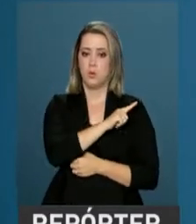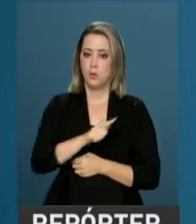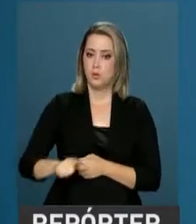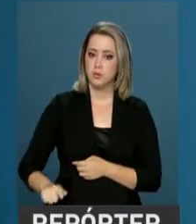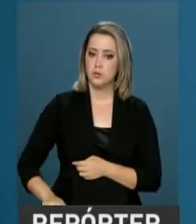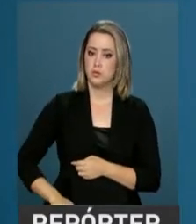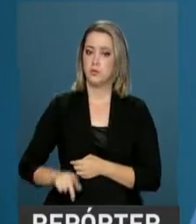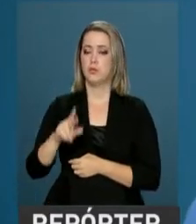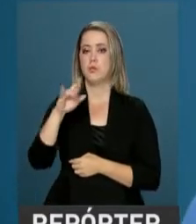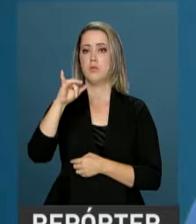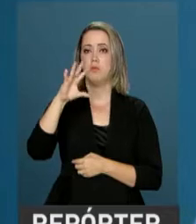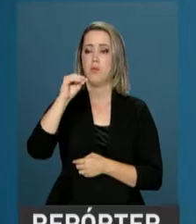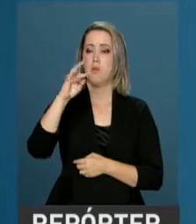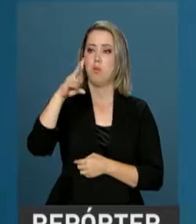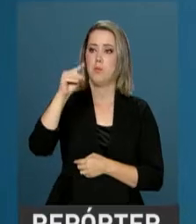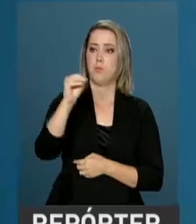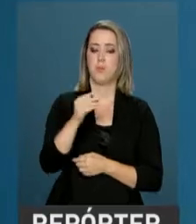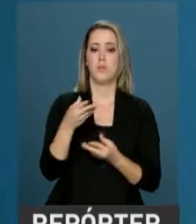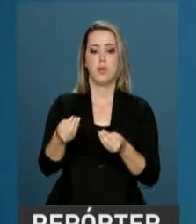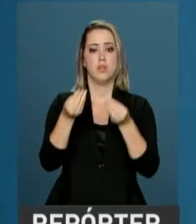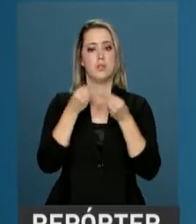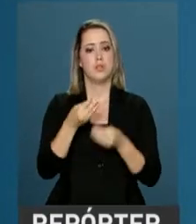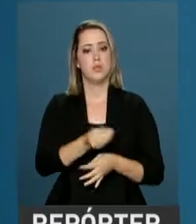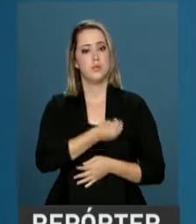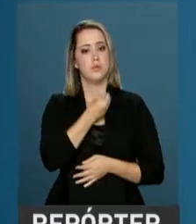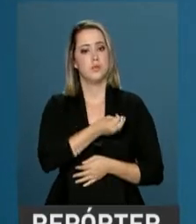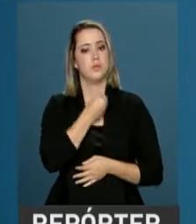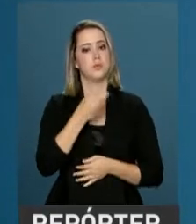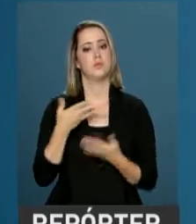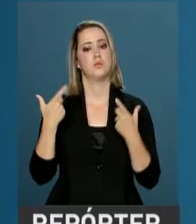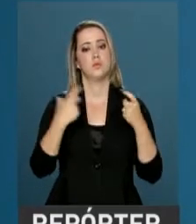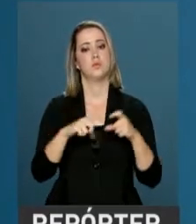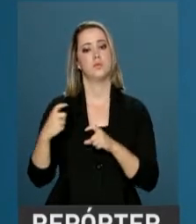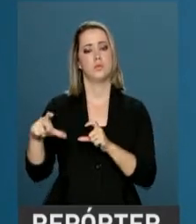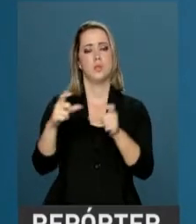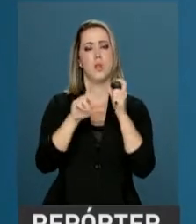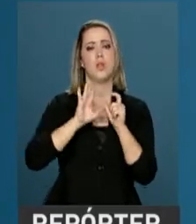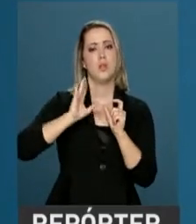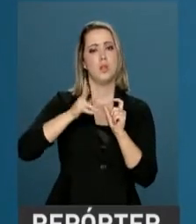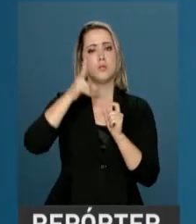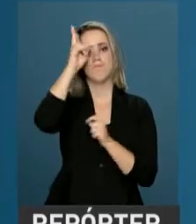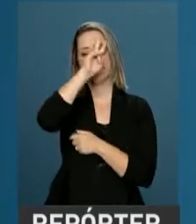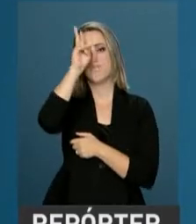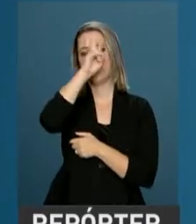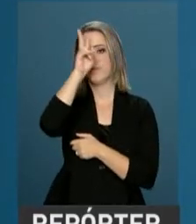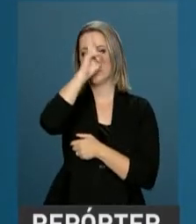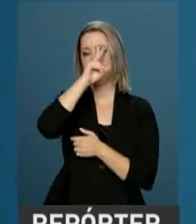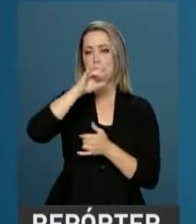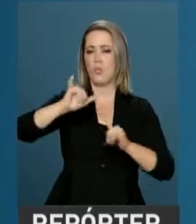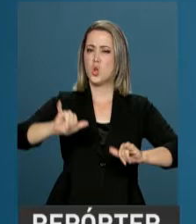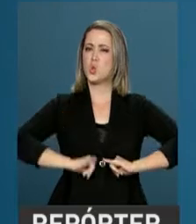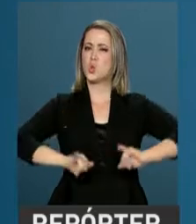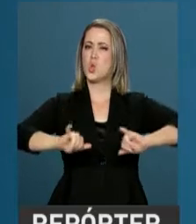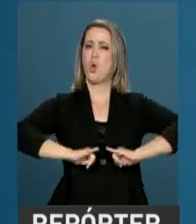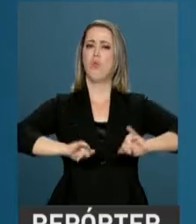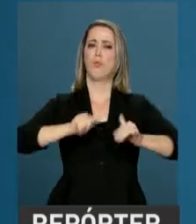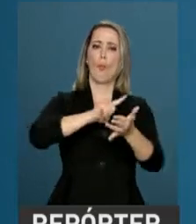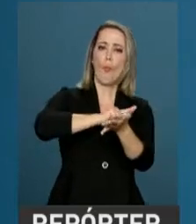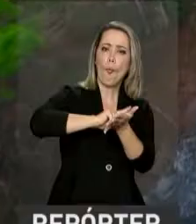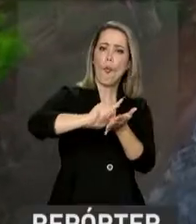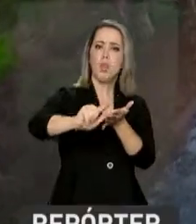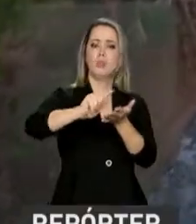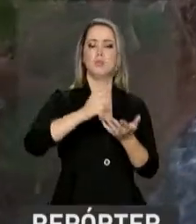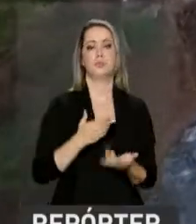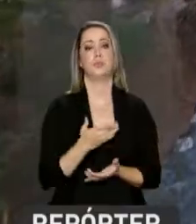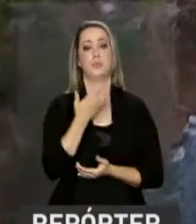Ricardo Coutinho, trarão vida a regiões historicamente castigadas pelo flagelo da